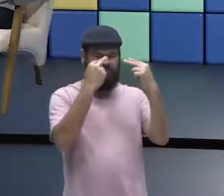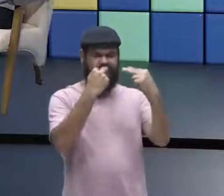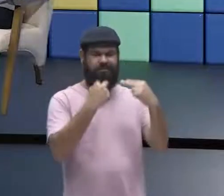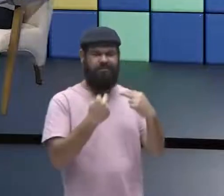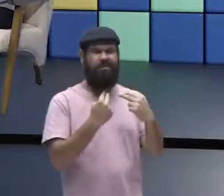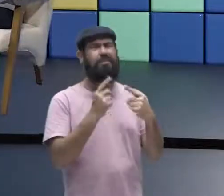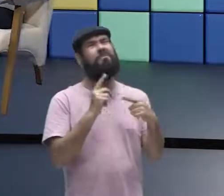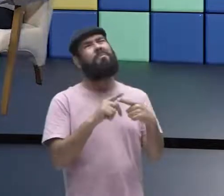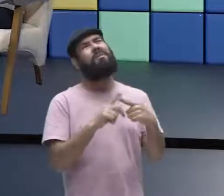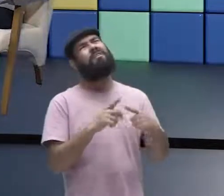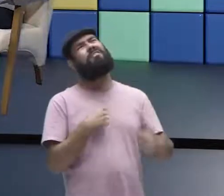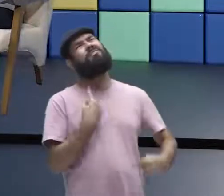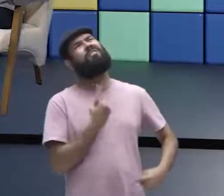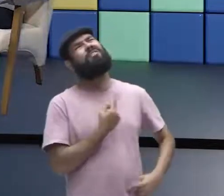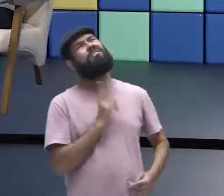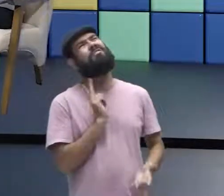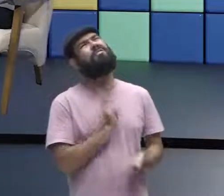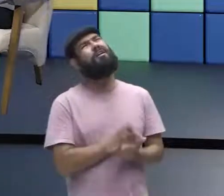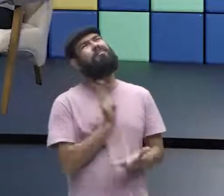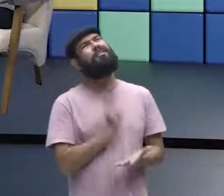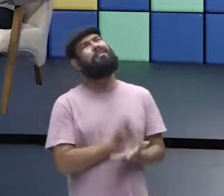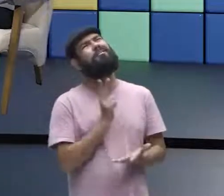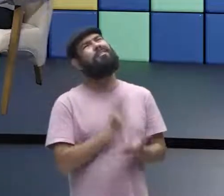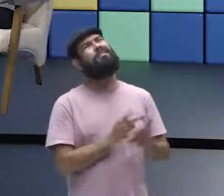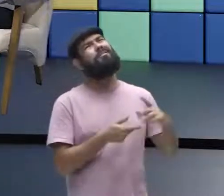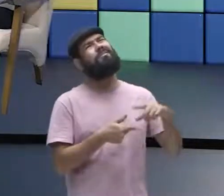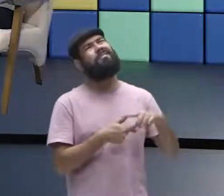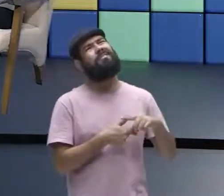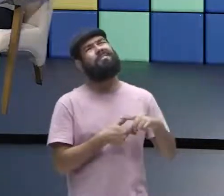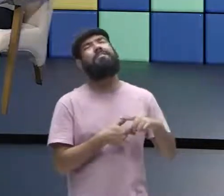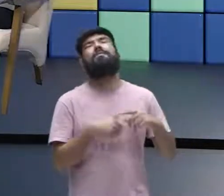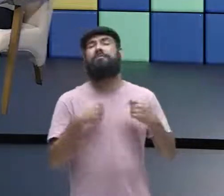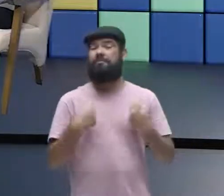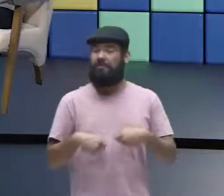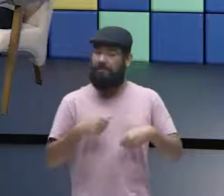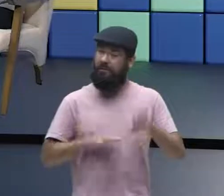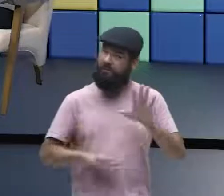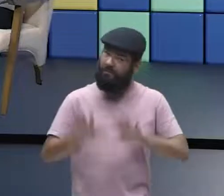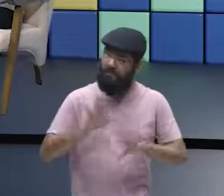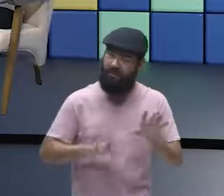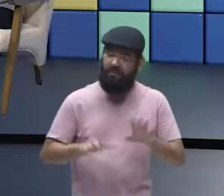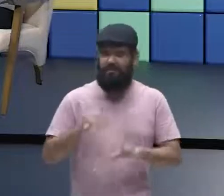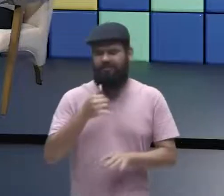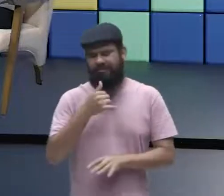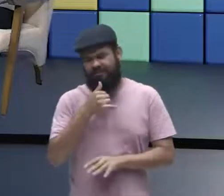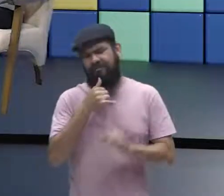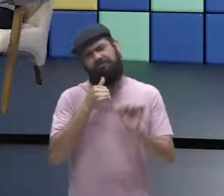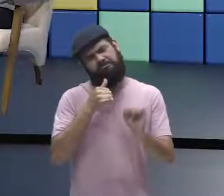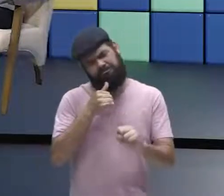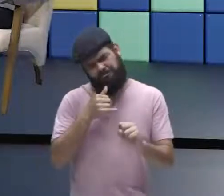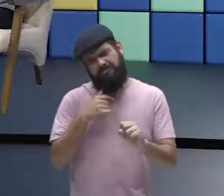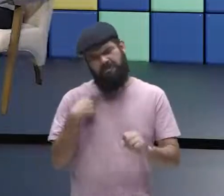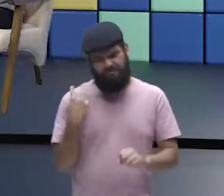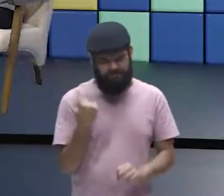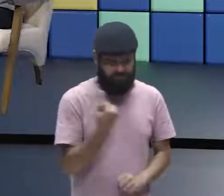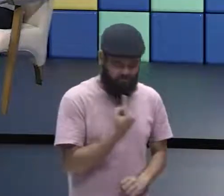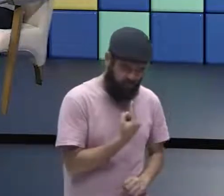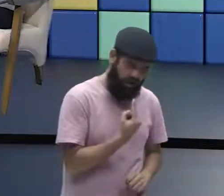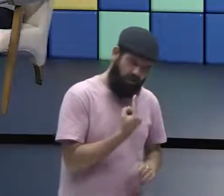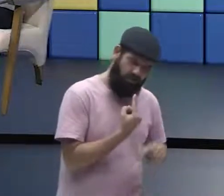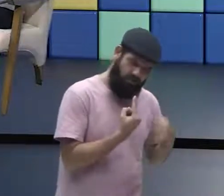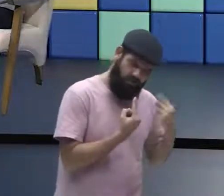eu estou me recolhendo tanto, assim, né? Então, assim, eu fico triste, eu me recolho, mas depois eu